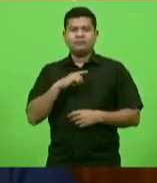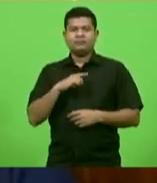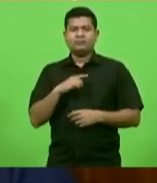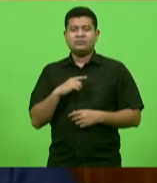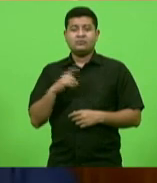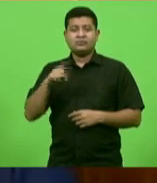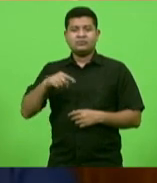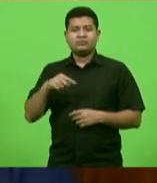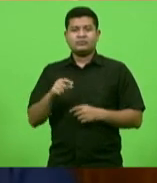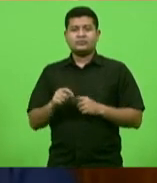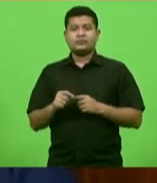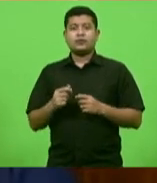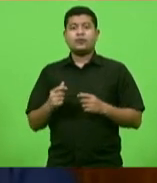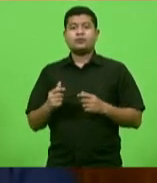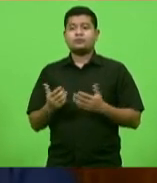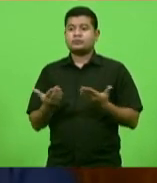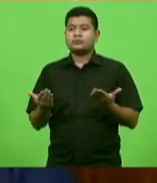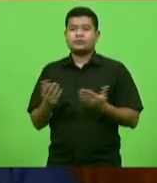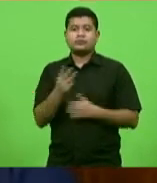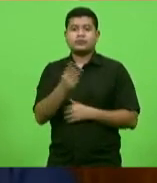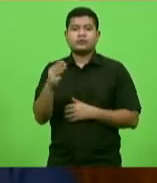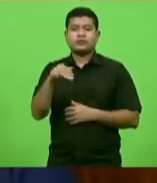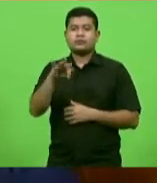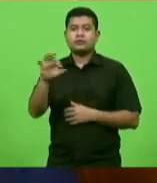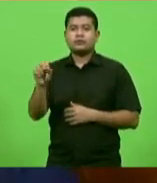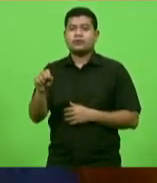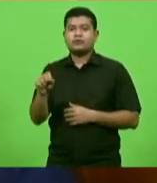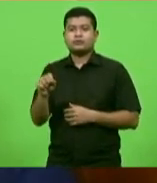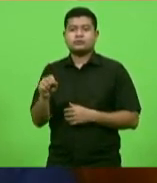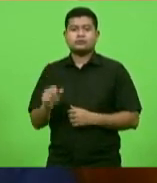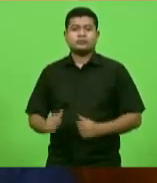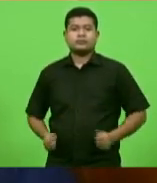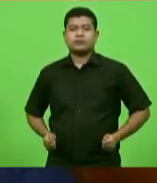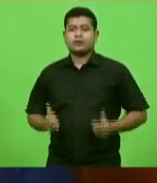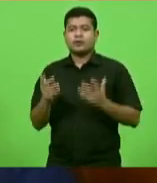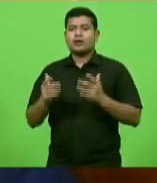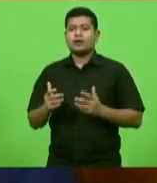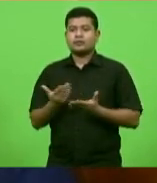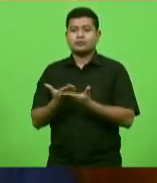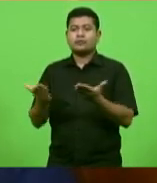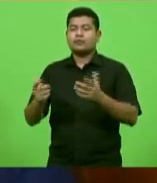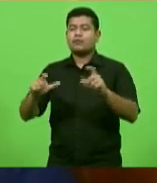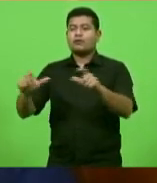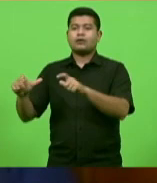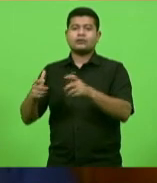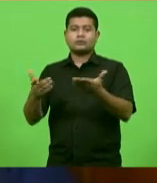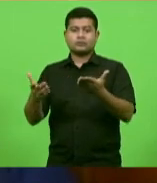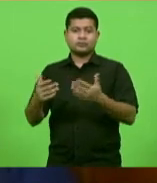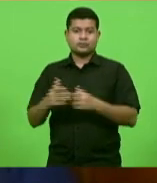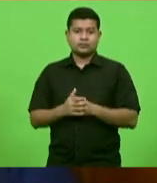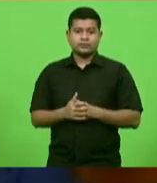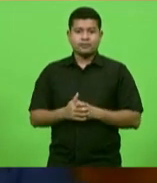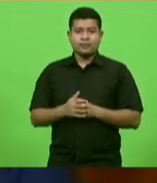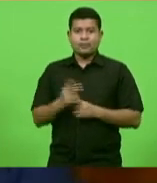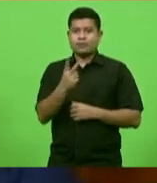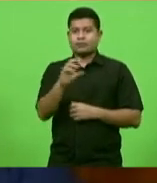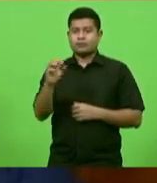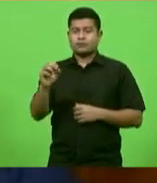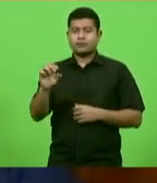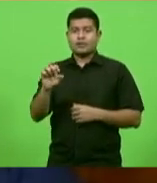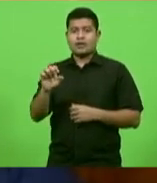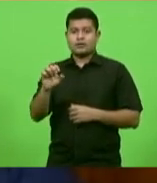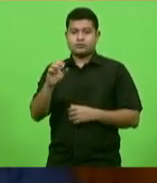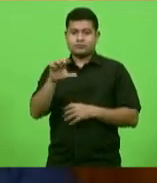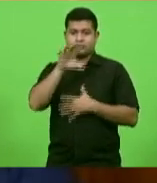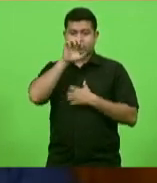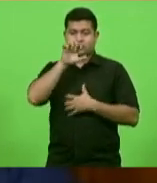é: onde foram parar os 33 milhões 200 respiradores não entregues para o Estado